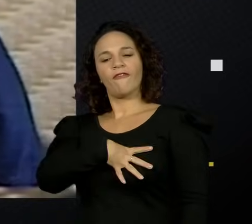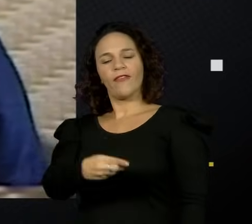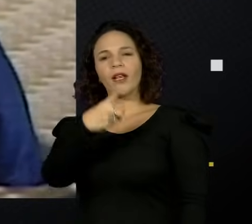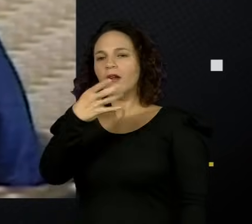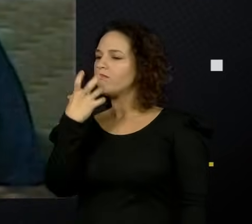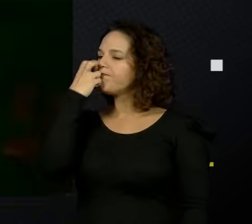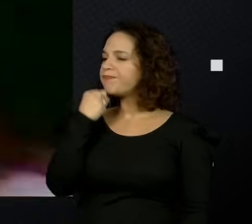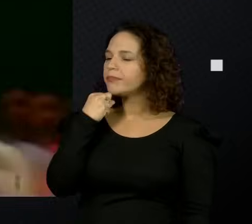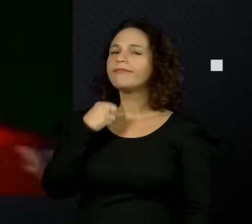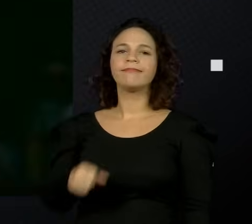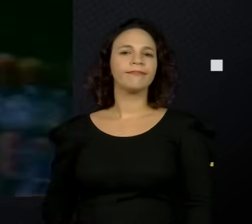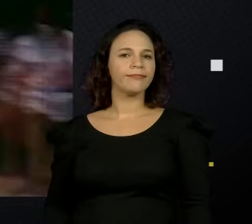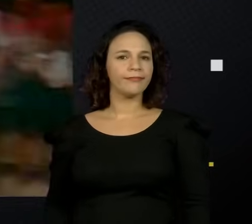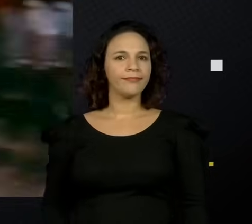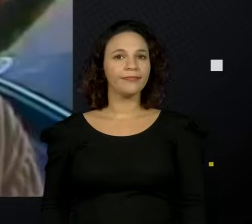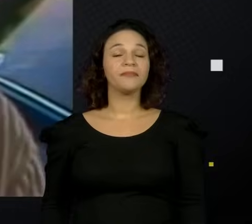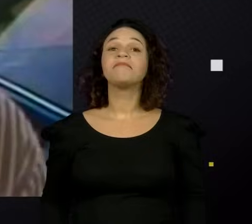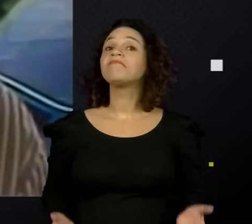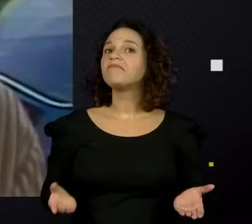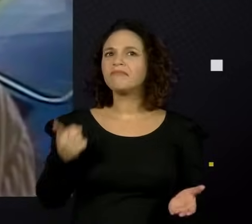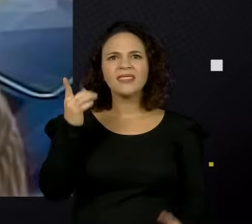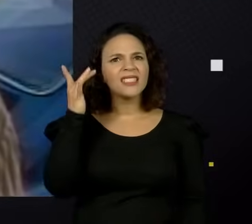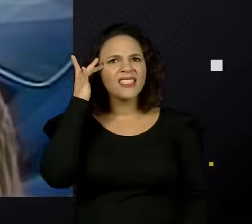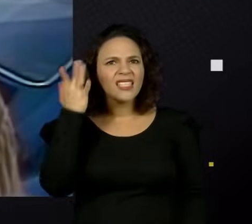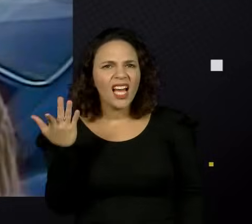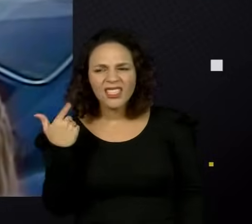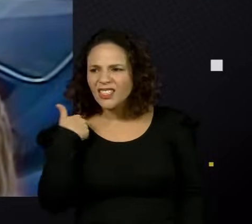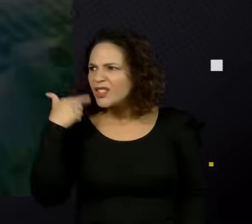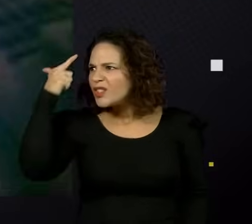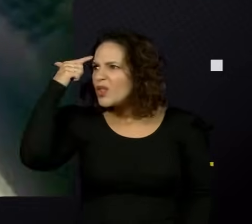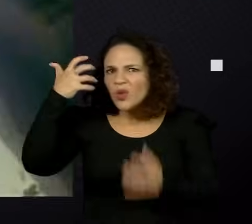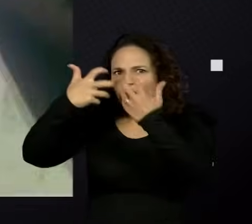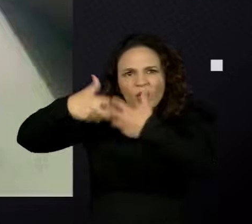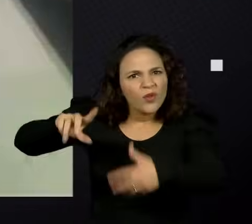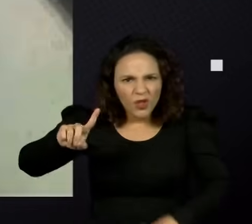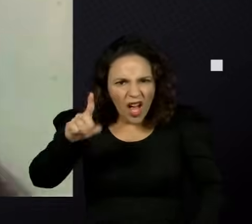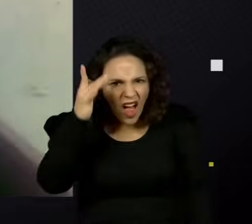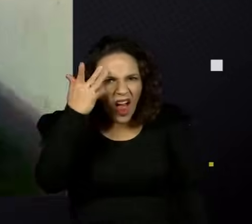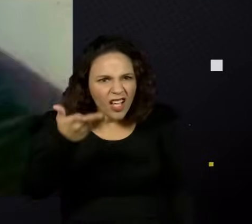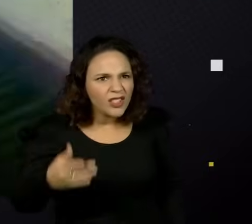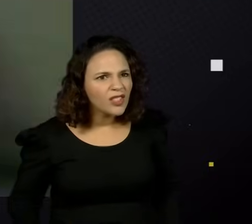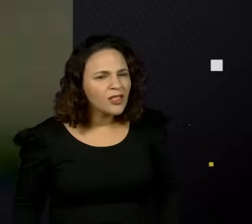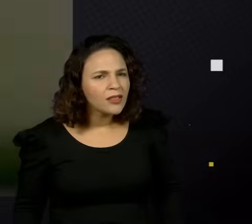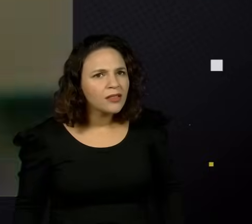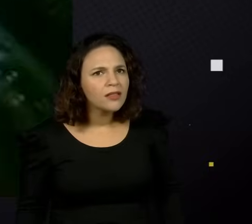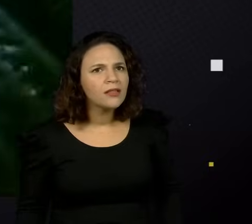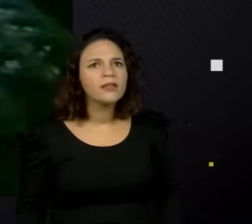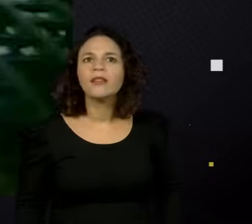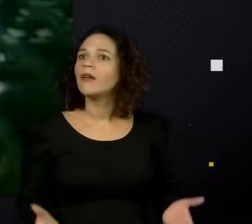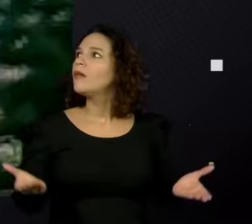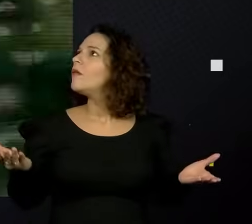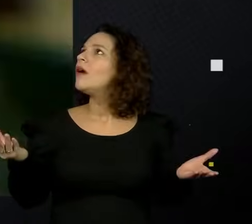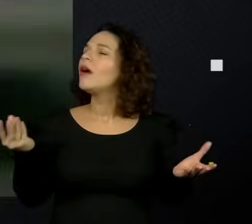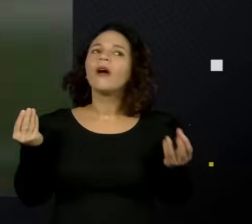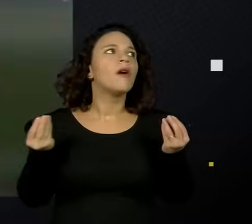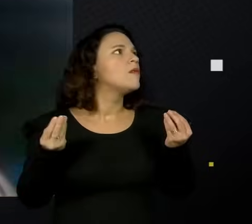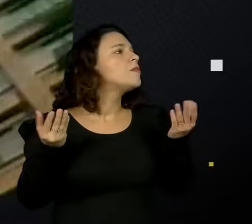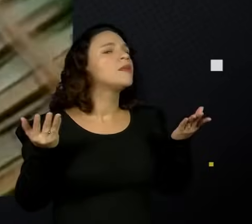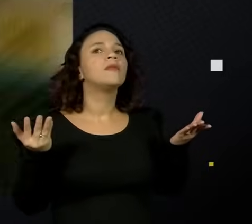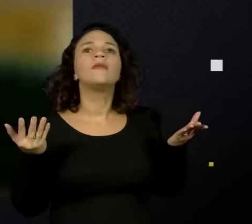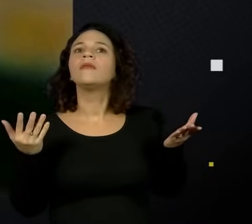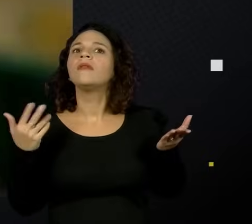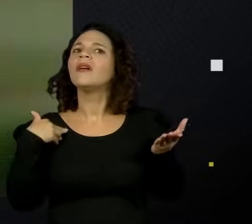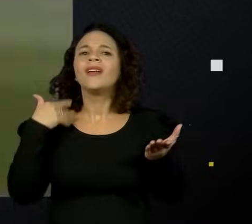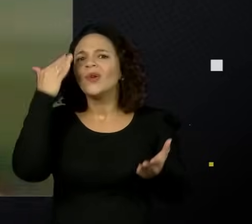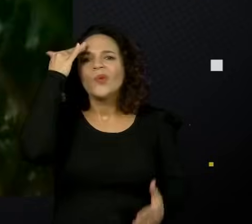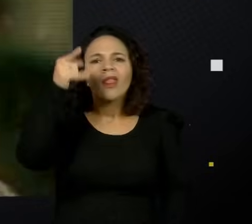é filha da senhora. Você acha que a minha cabeça não funciona, é isso? Você pensa, ninguém mais quer ajudar ninguém. Eu não